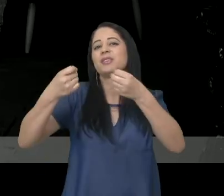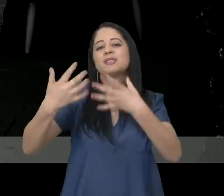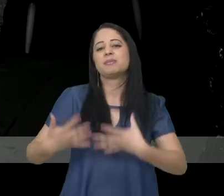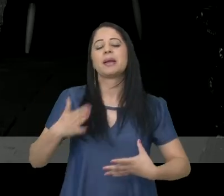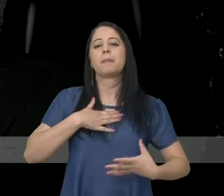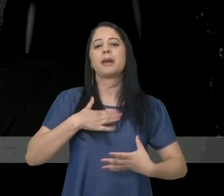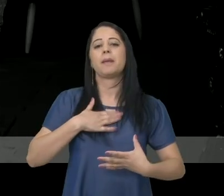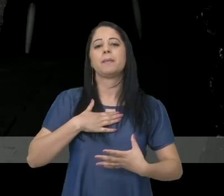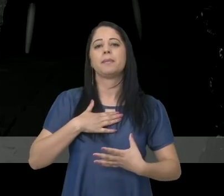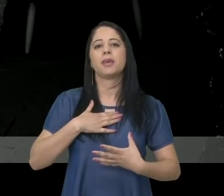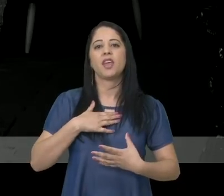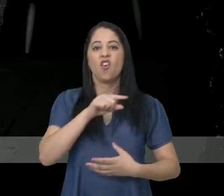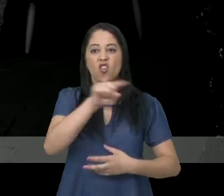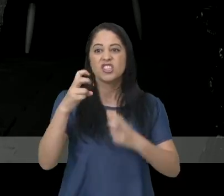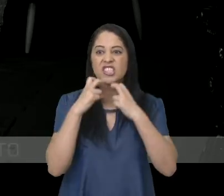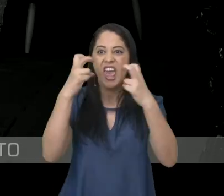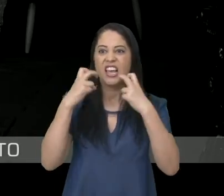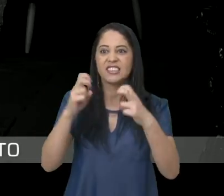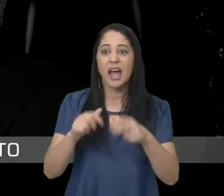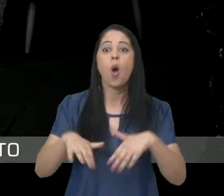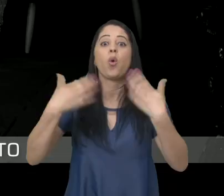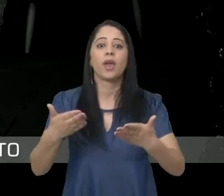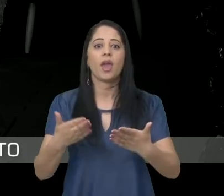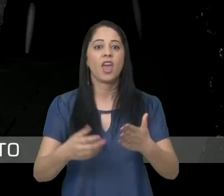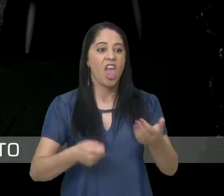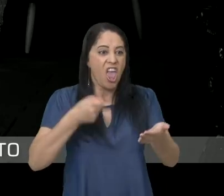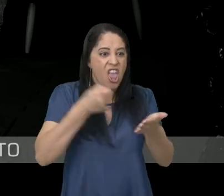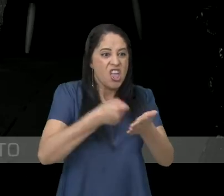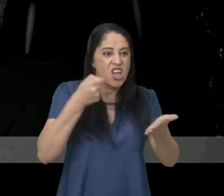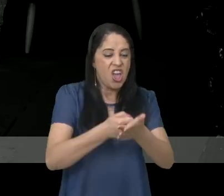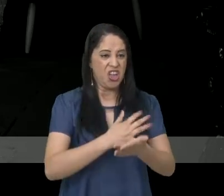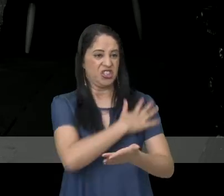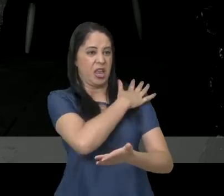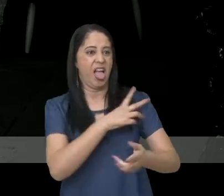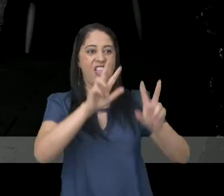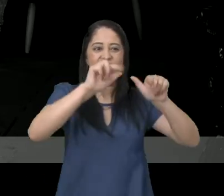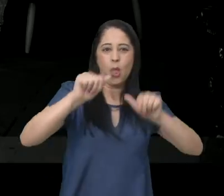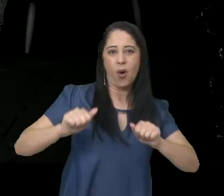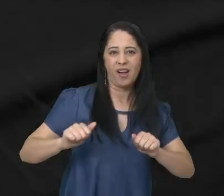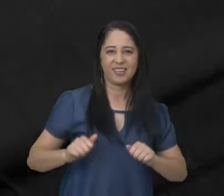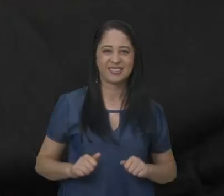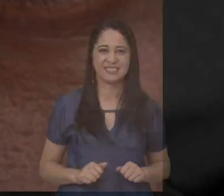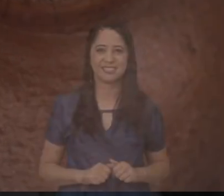uma coisa aqui pra mim. Qual seria o grito da Amélia? Ditadura nunca mais.